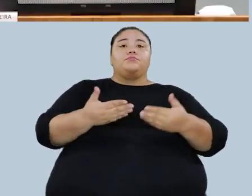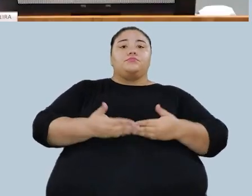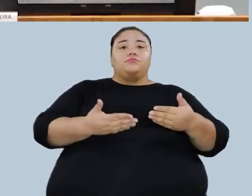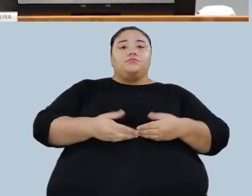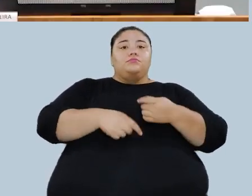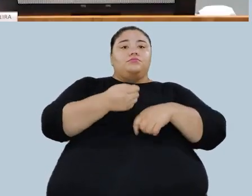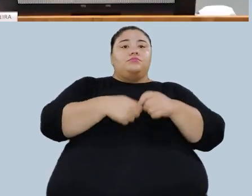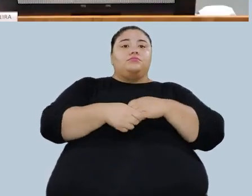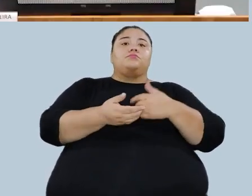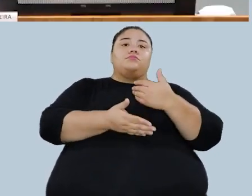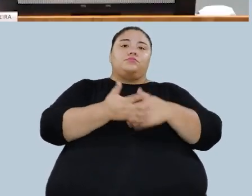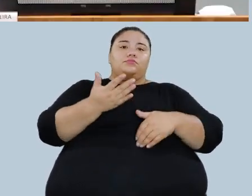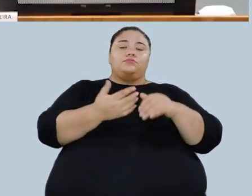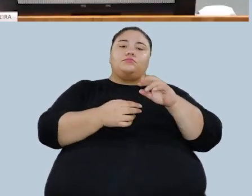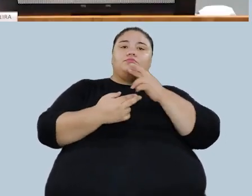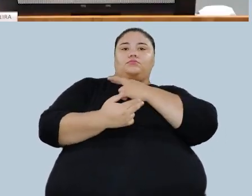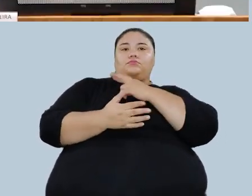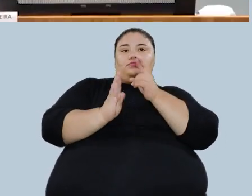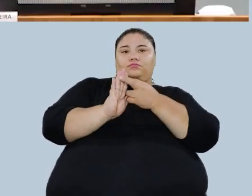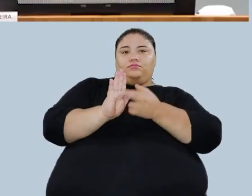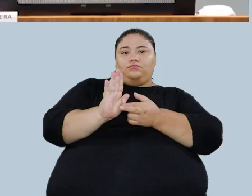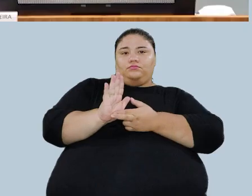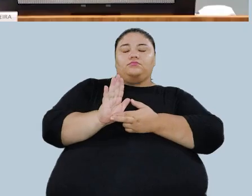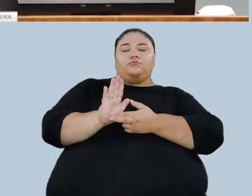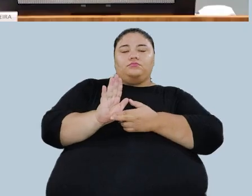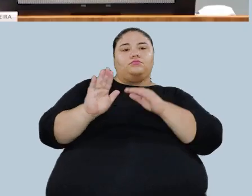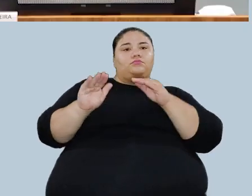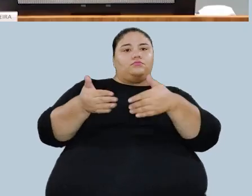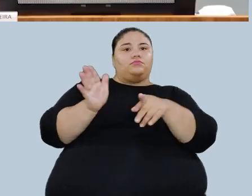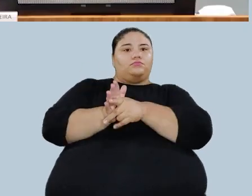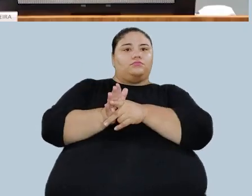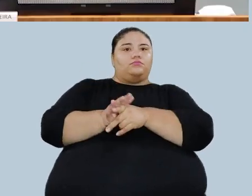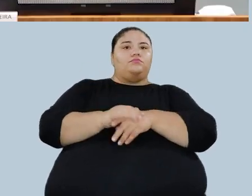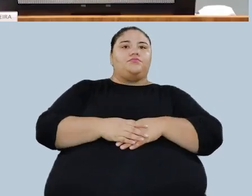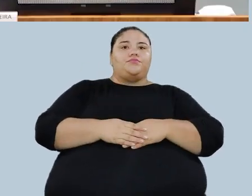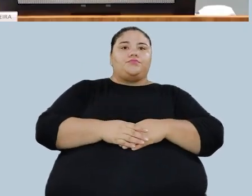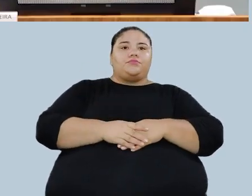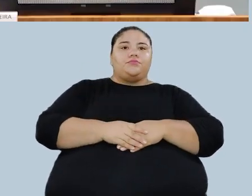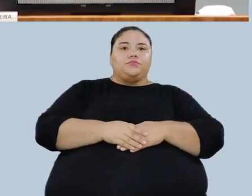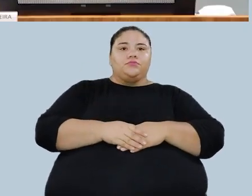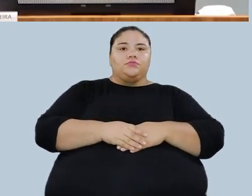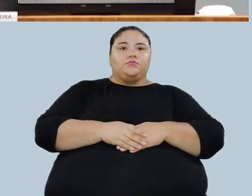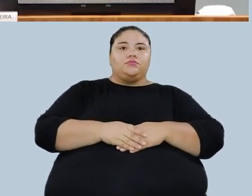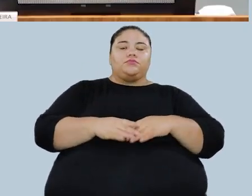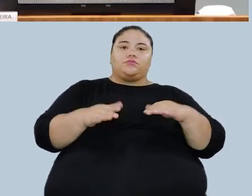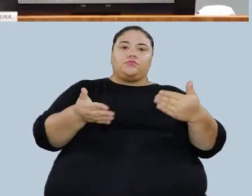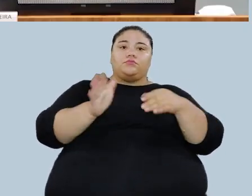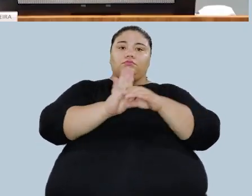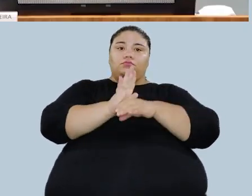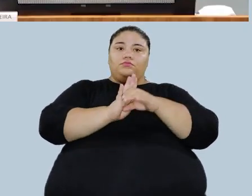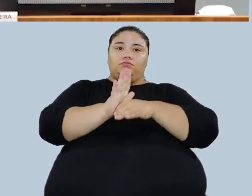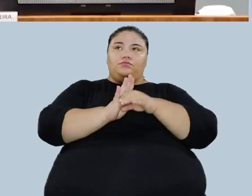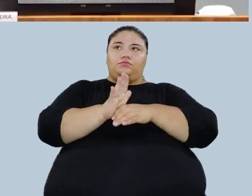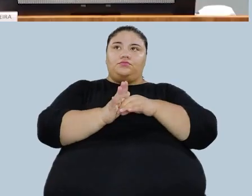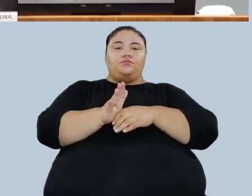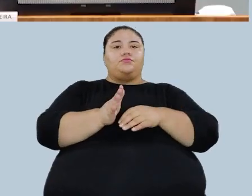serviços financeiros serão tributados por um regime específico. sujeito a exatamente esse conceito, né, de remunerado,